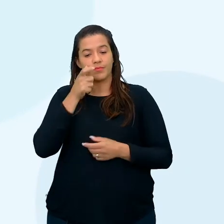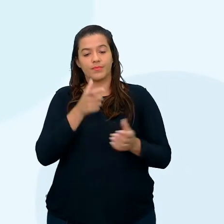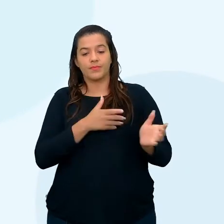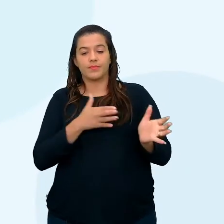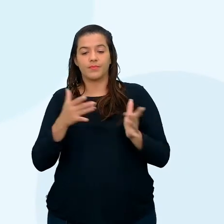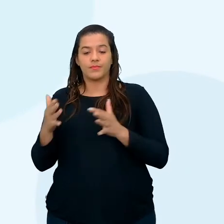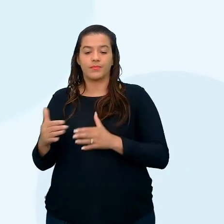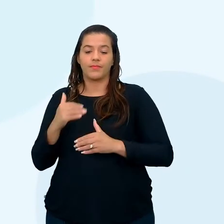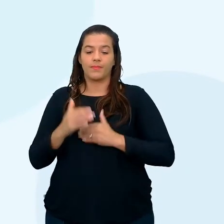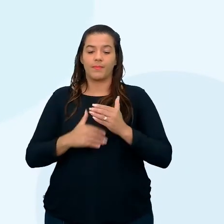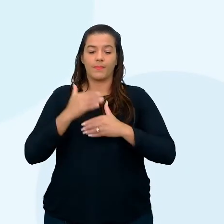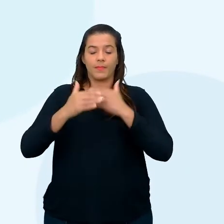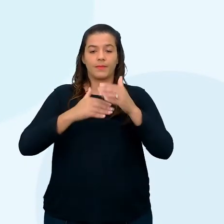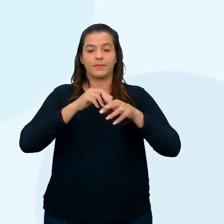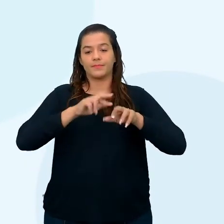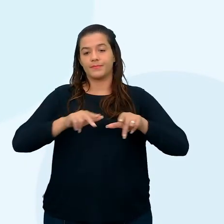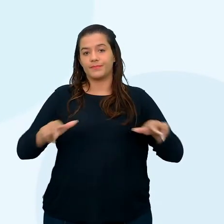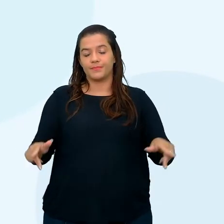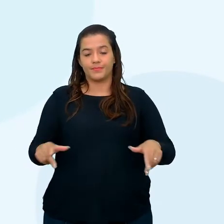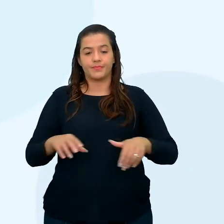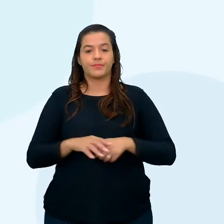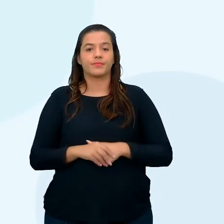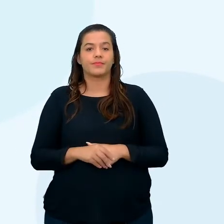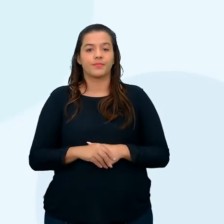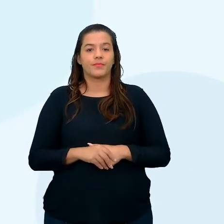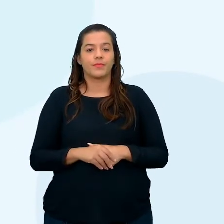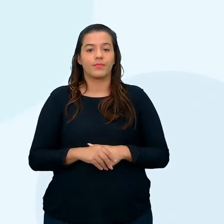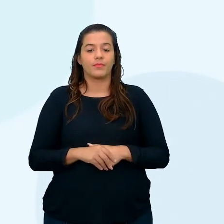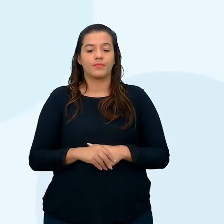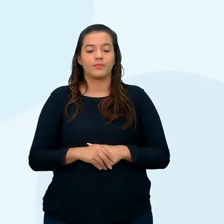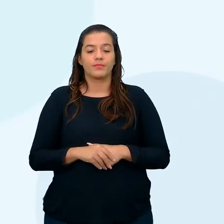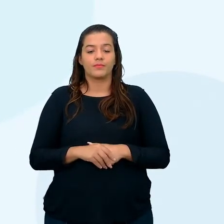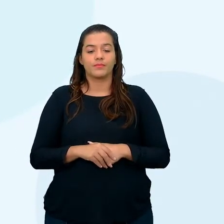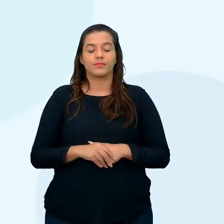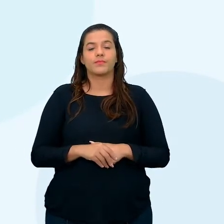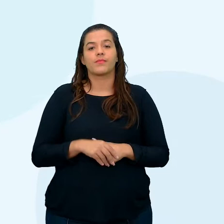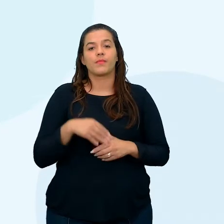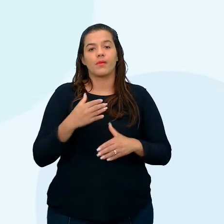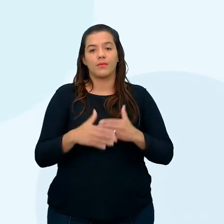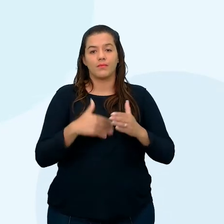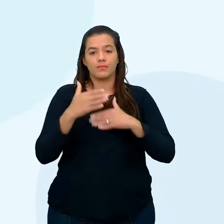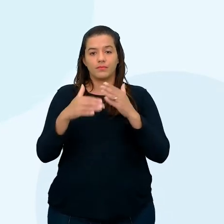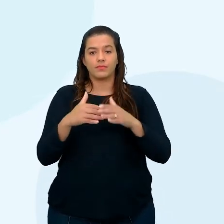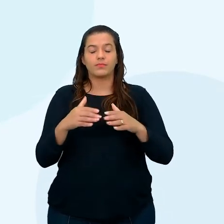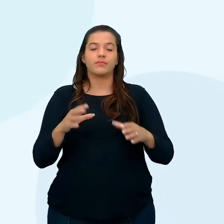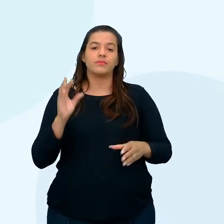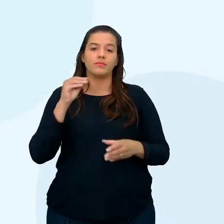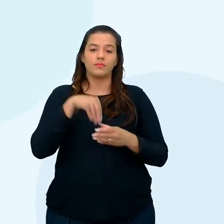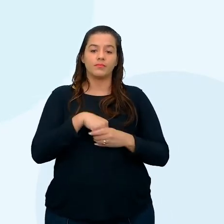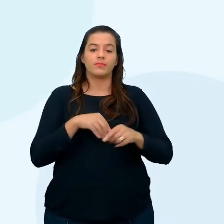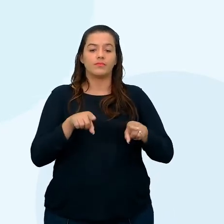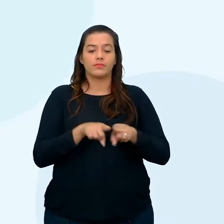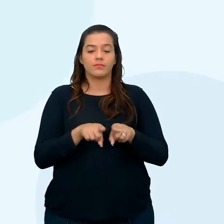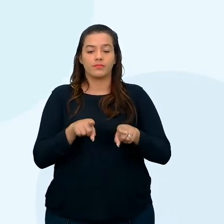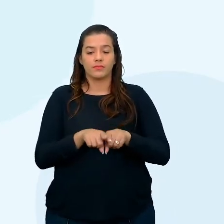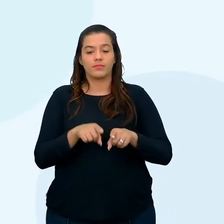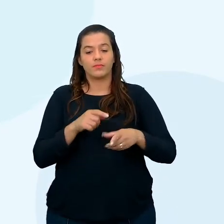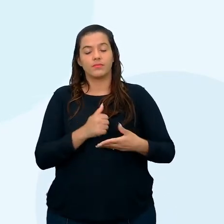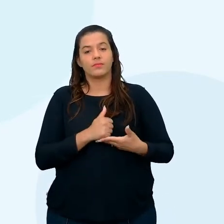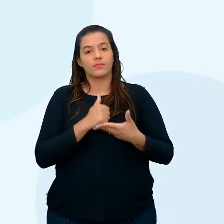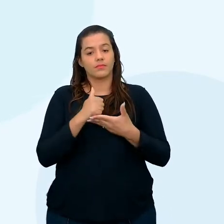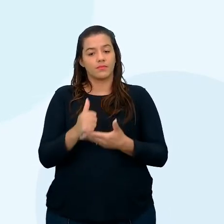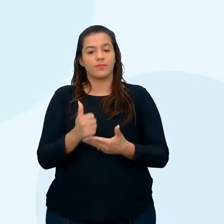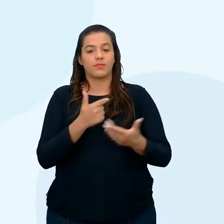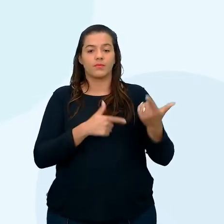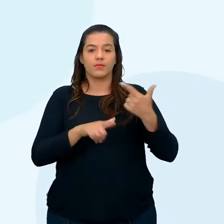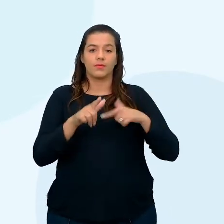os processos de translocação do solo, os processos de adição, que pode ter migração de um